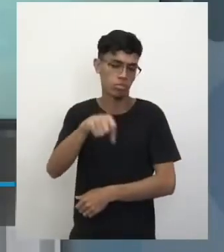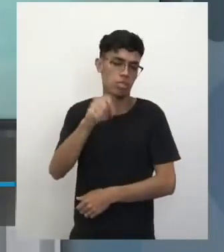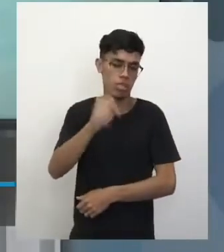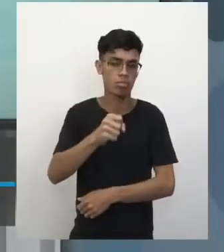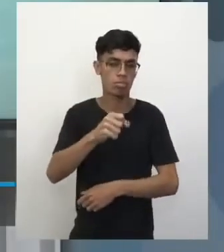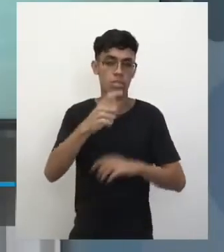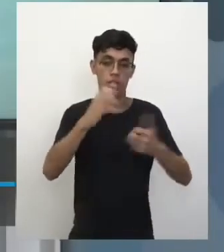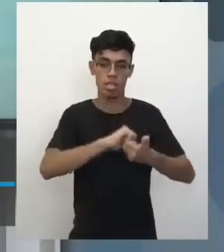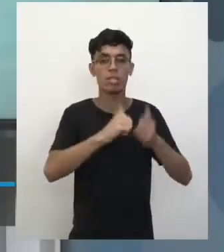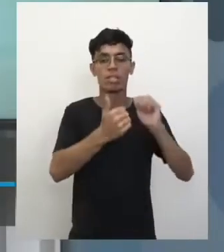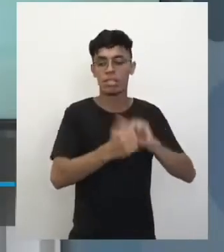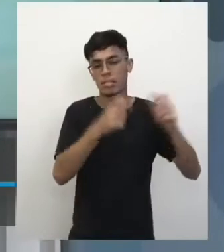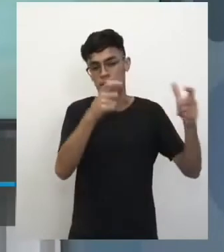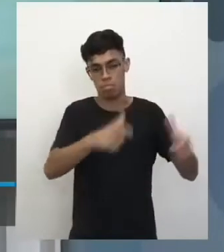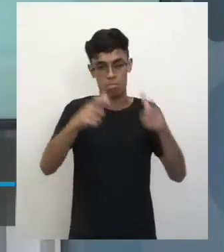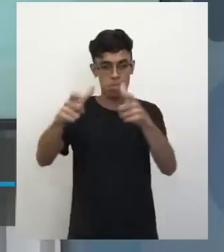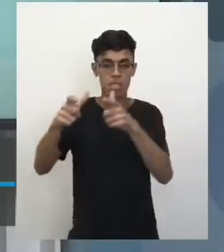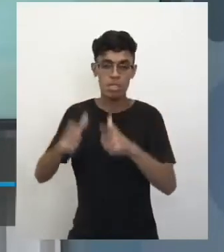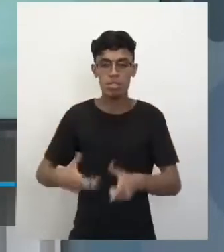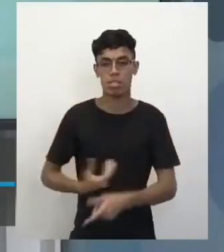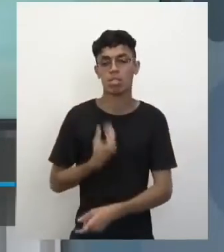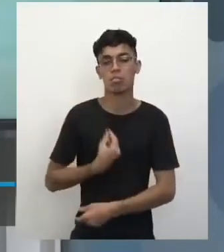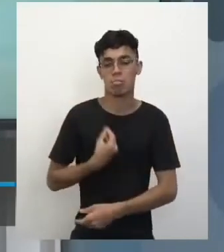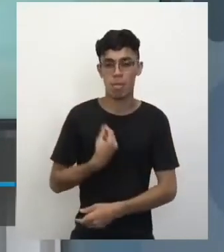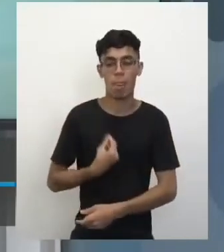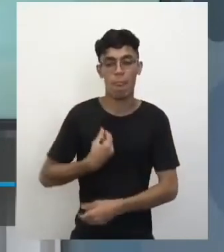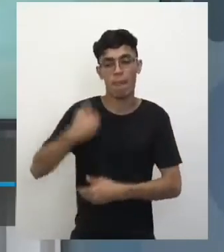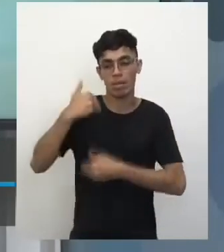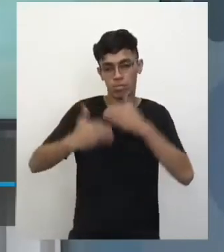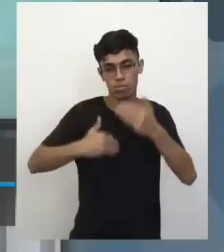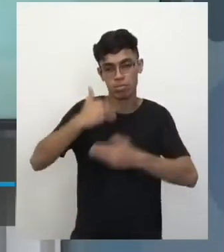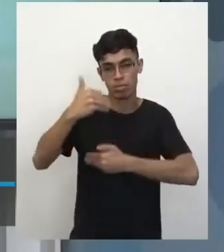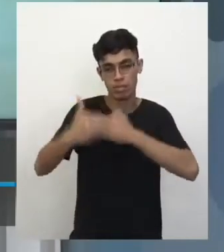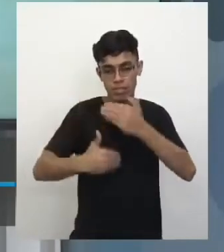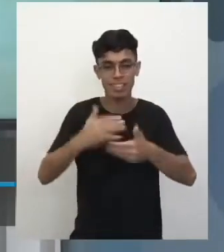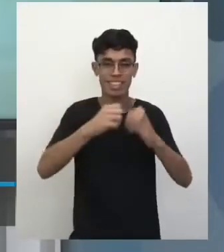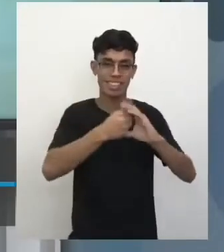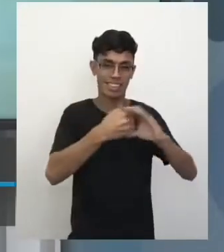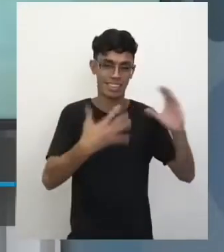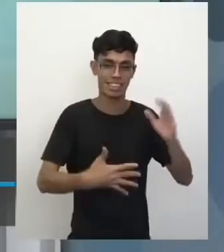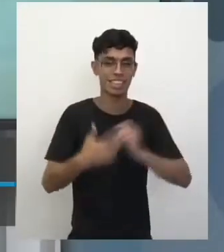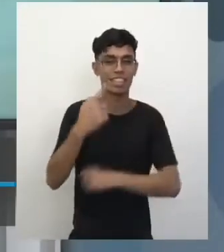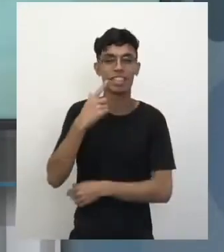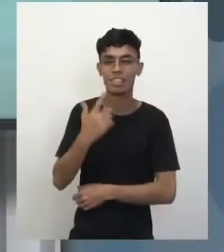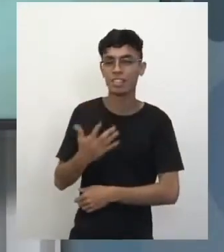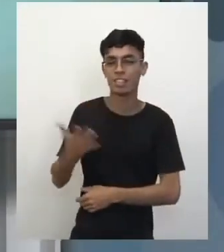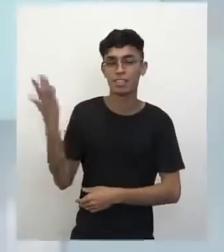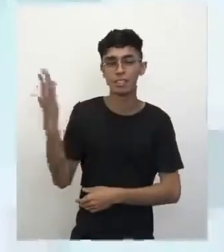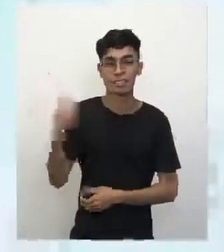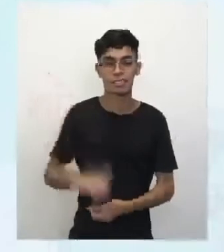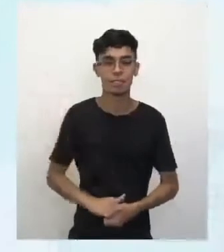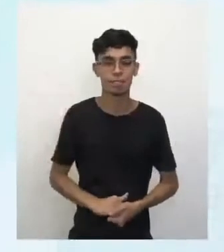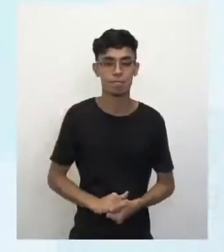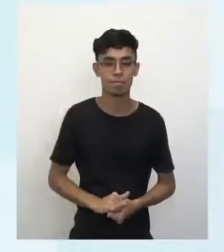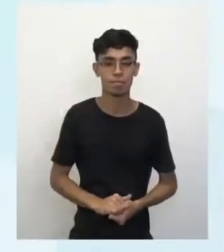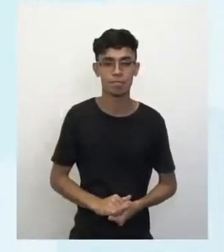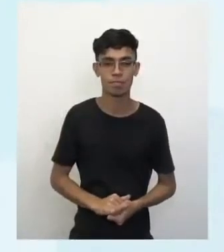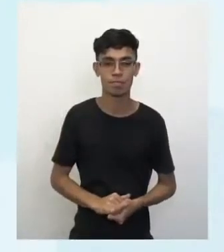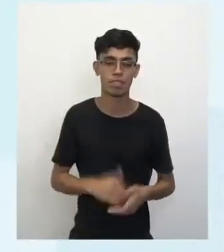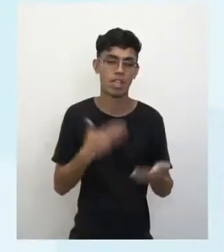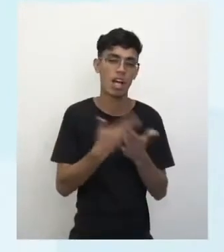adaptação que fazia com que o ser vivo mandasse adiante aí as suas características. Vamos ver a nossa sistematização aí, porque a